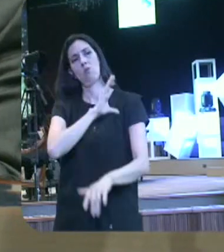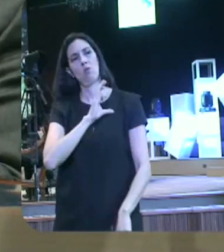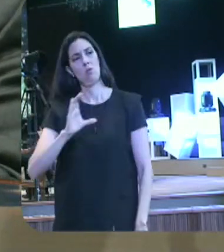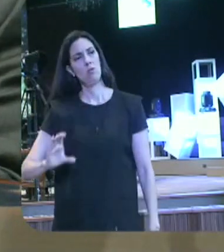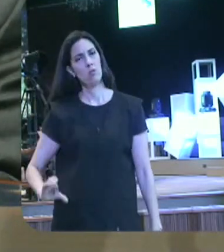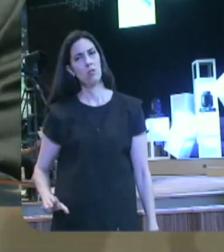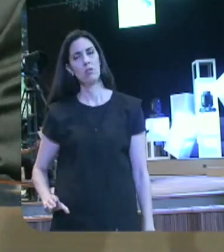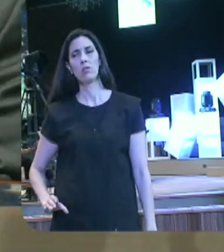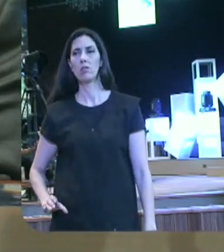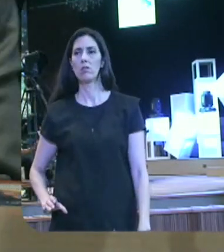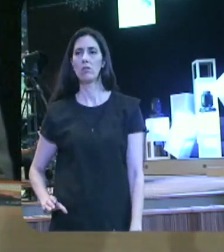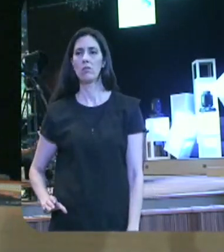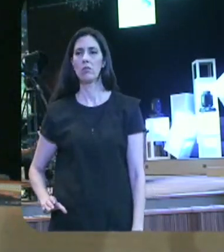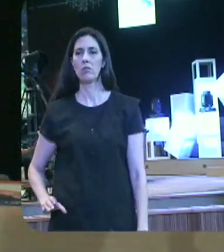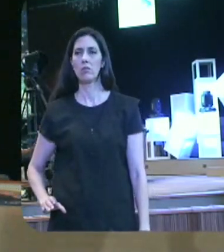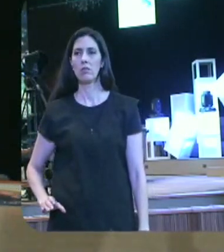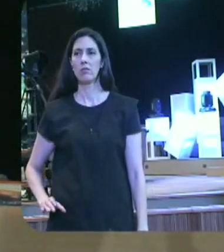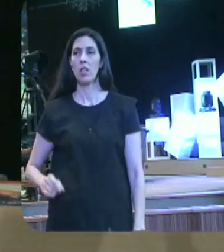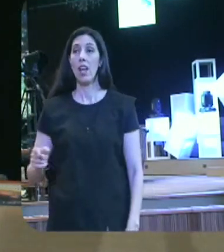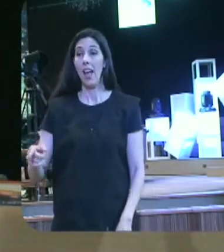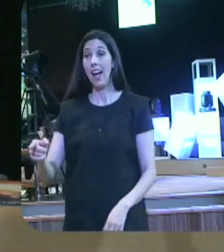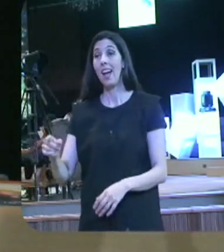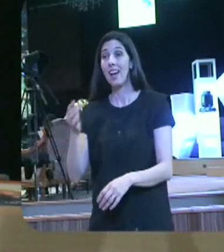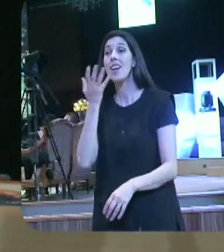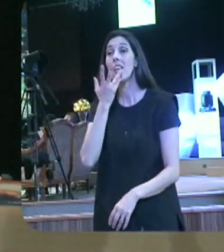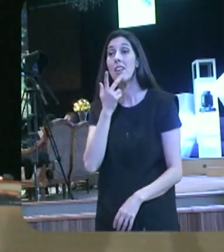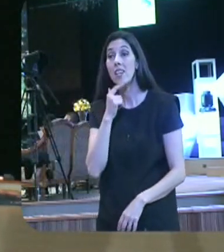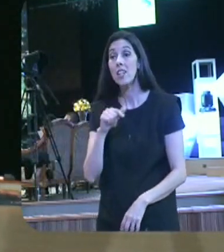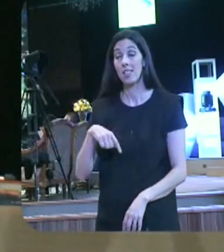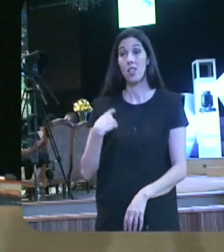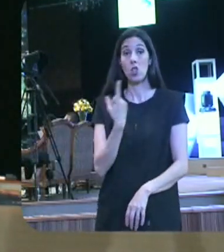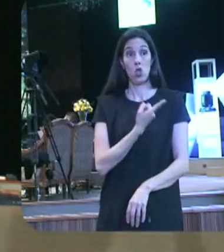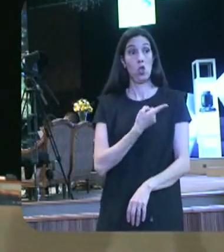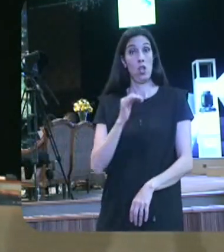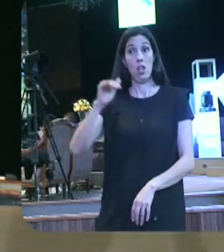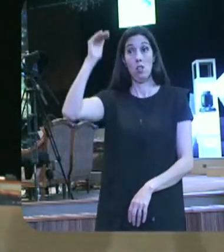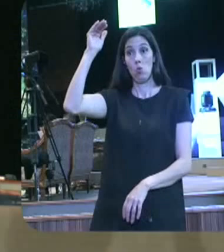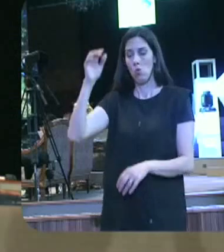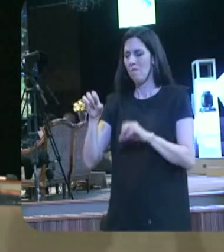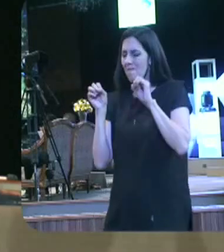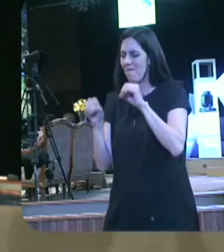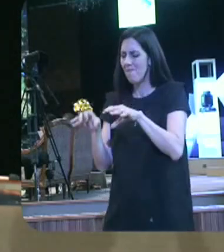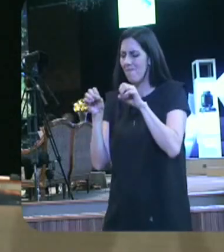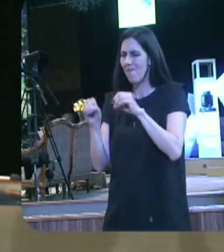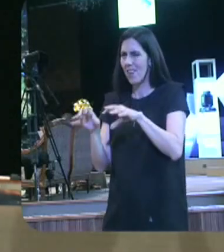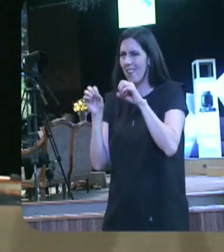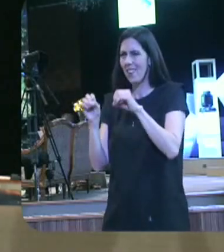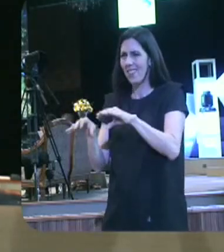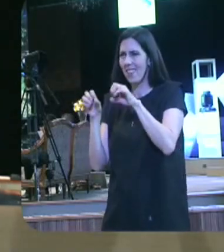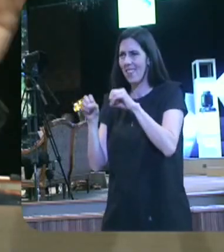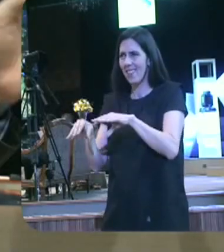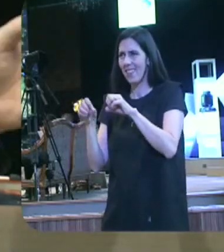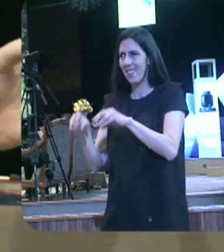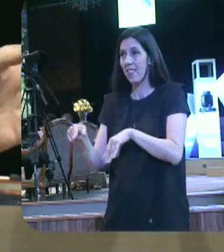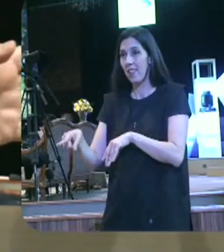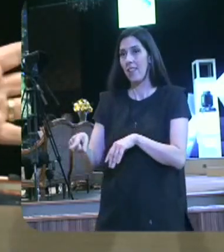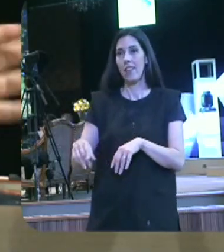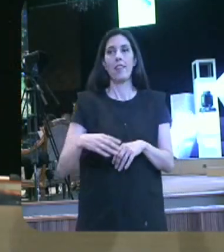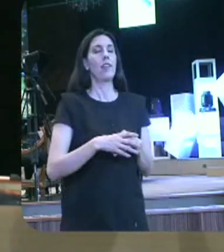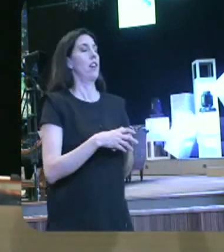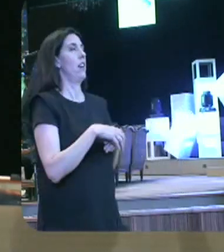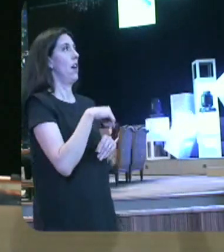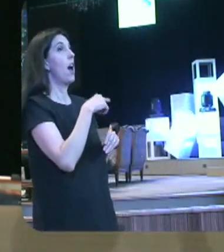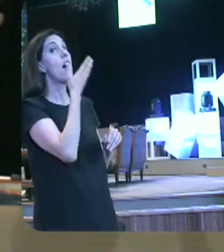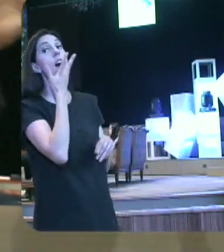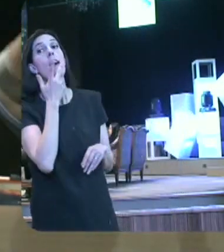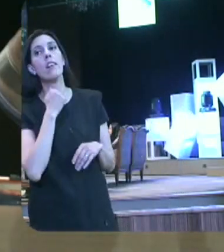nosso Senhor e Salvador. E hoje Jesus veio aqui e está aqui no nosso meio, porque Ele prometeu